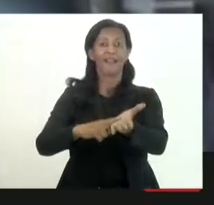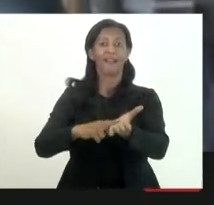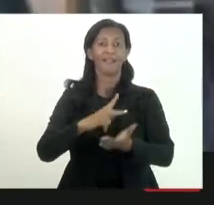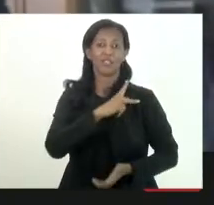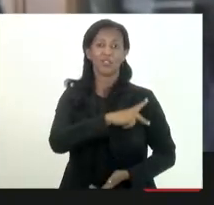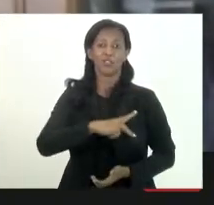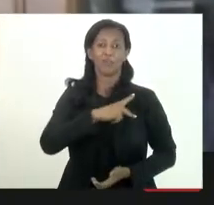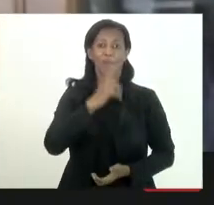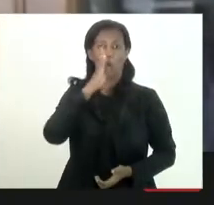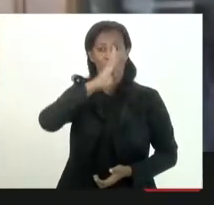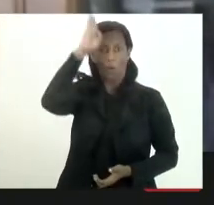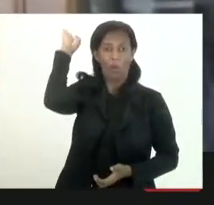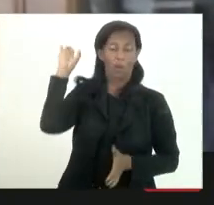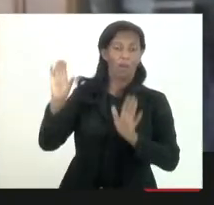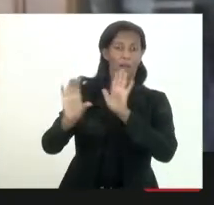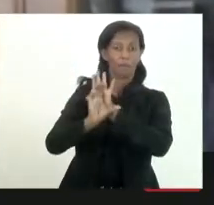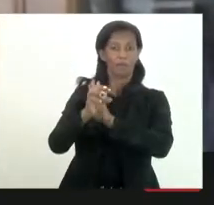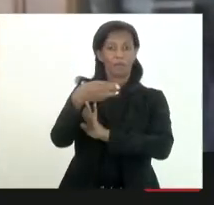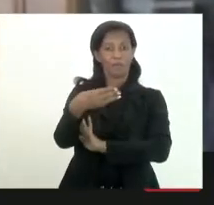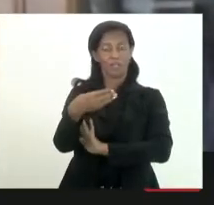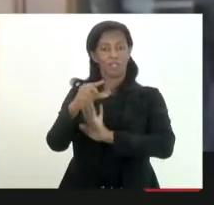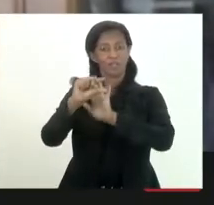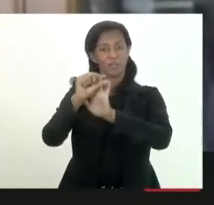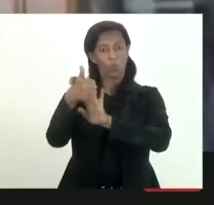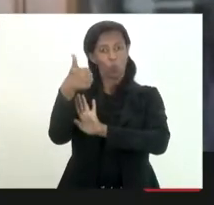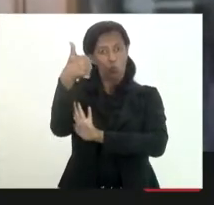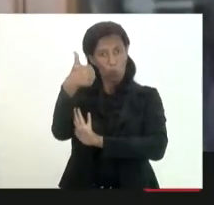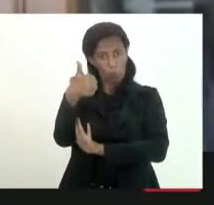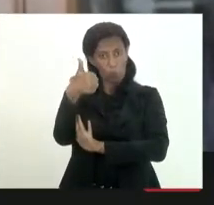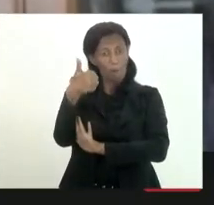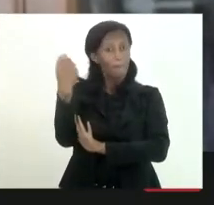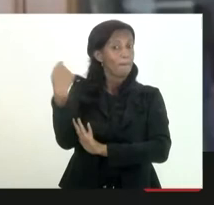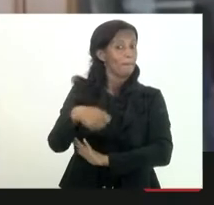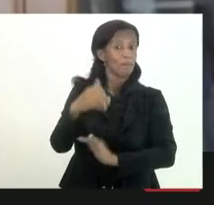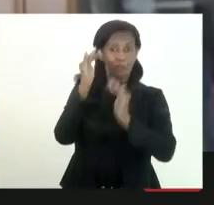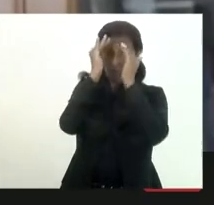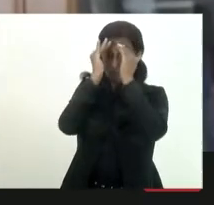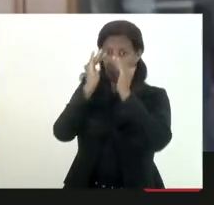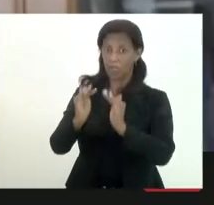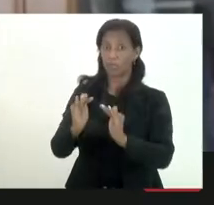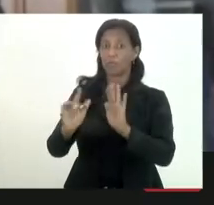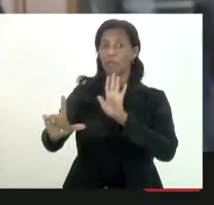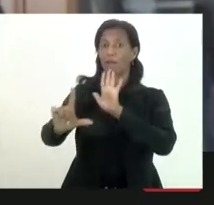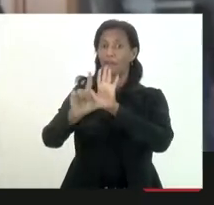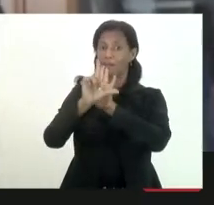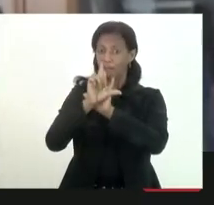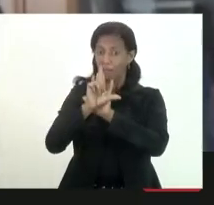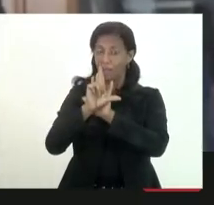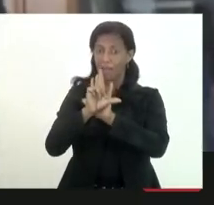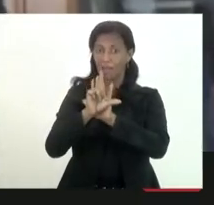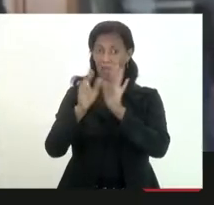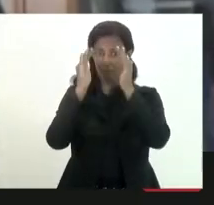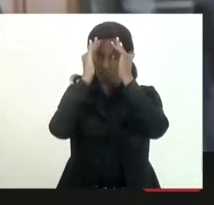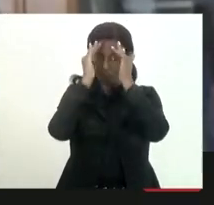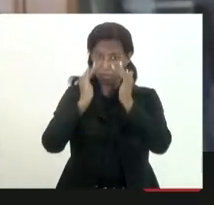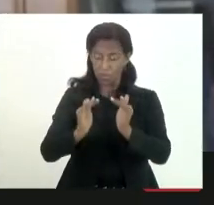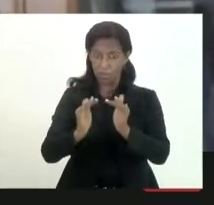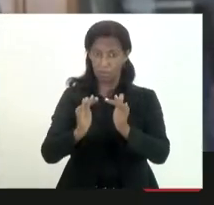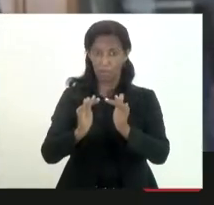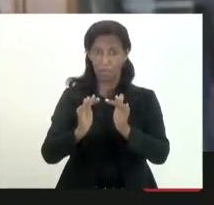capítulo 13, versículo 1, que devemos respeitar as leis e respeitar